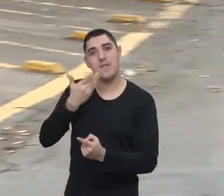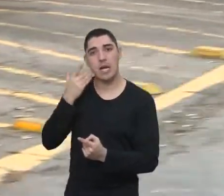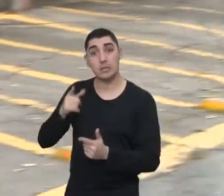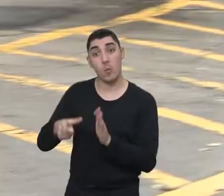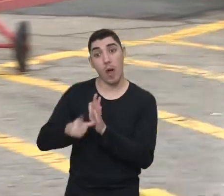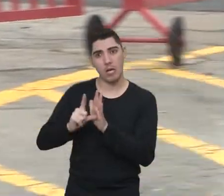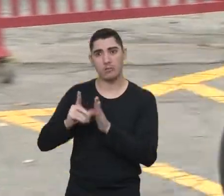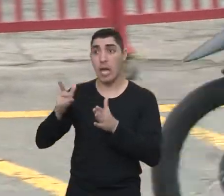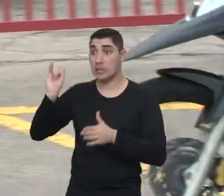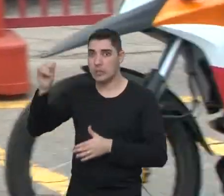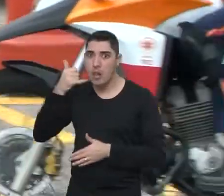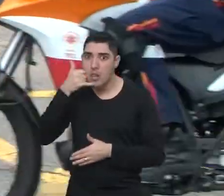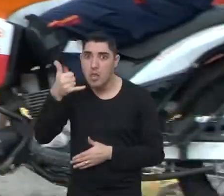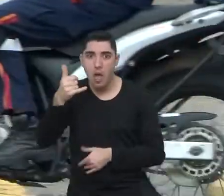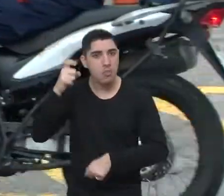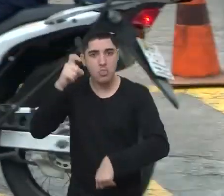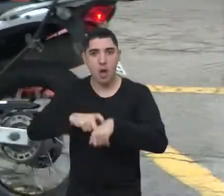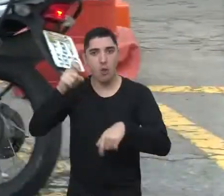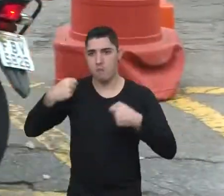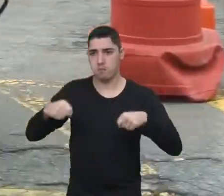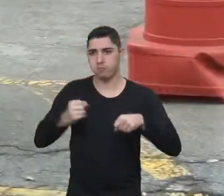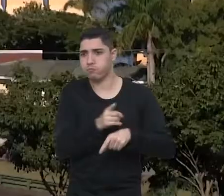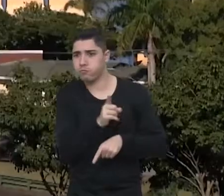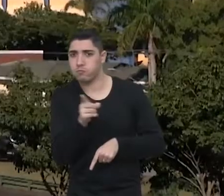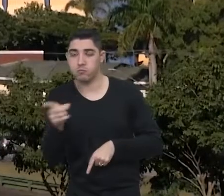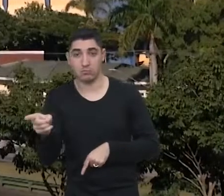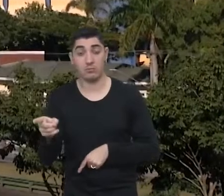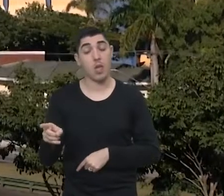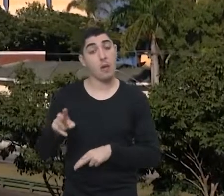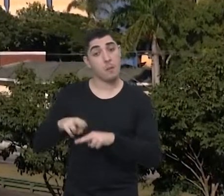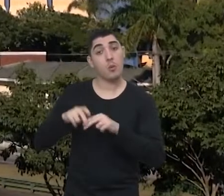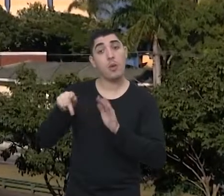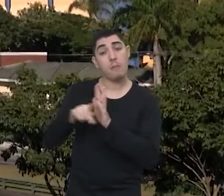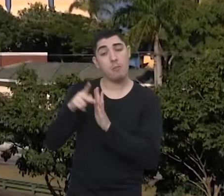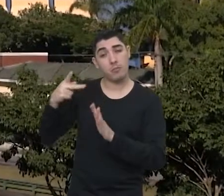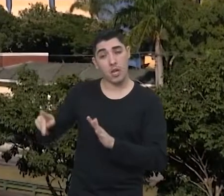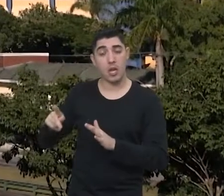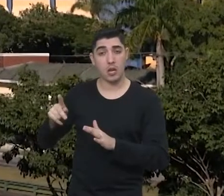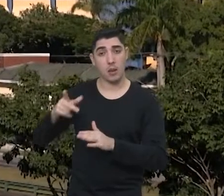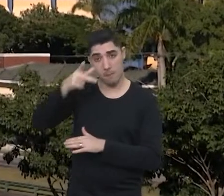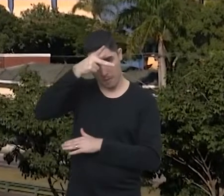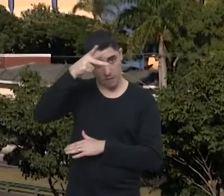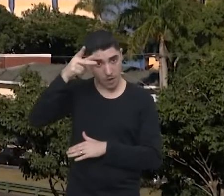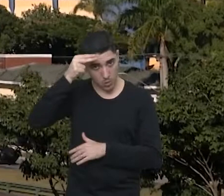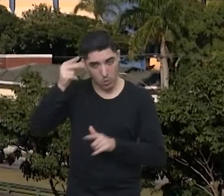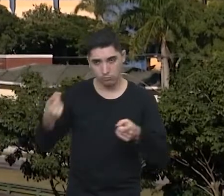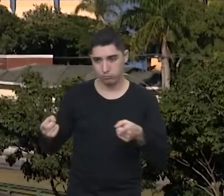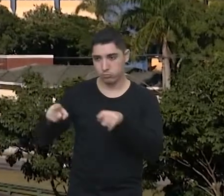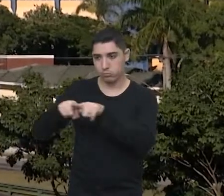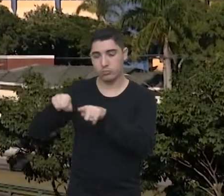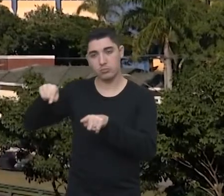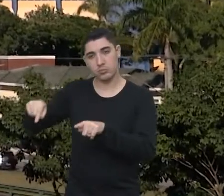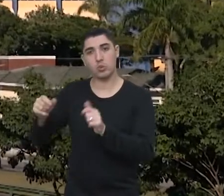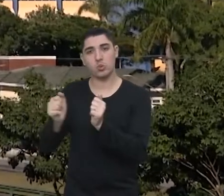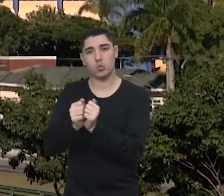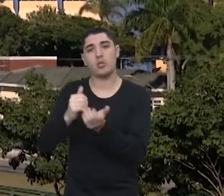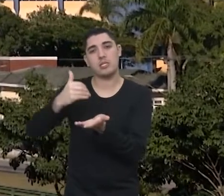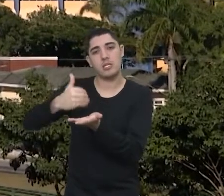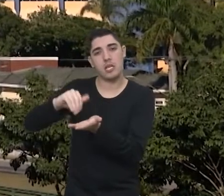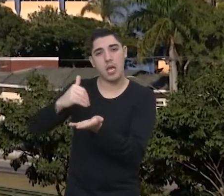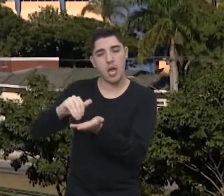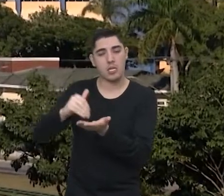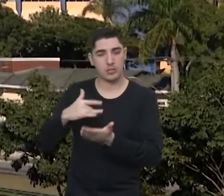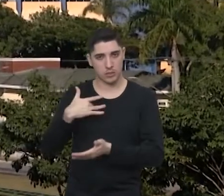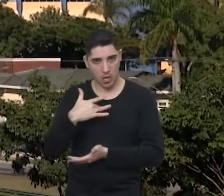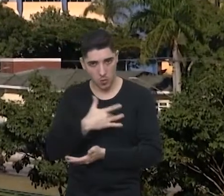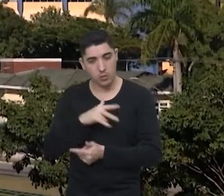de resgate assim que o munícipe acionar o SAMU. Este serviço é um convênio firmado entre Prefeitura por meio das Secretarias